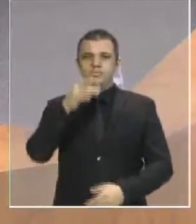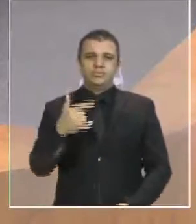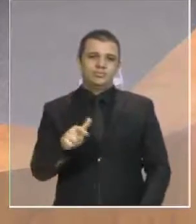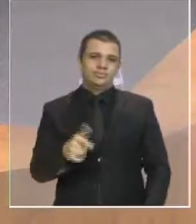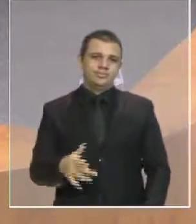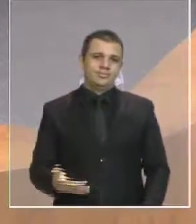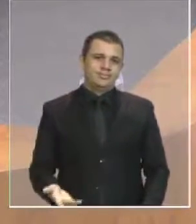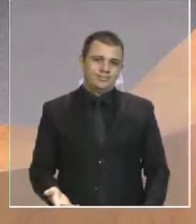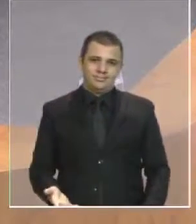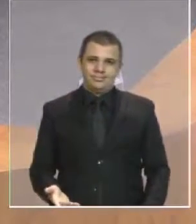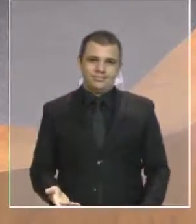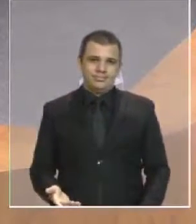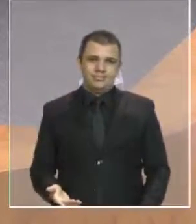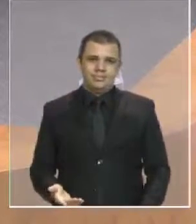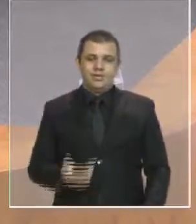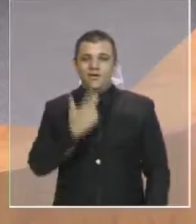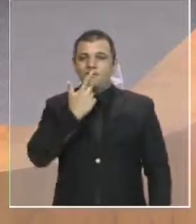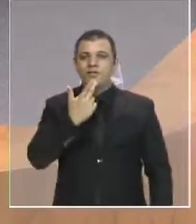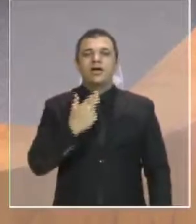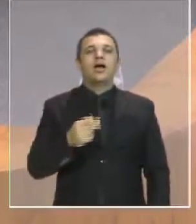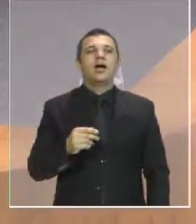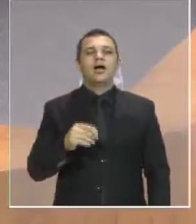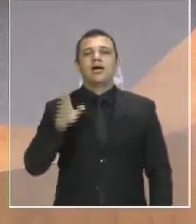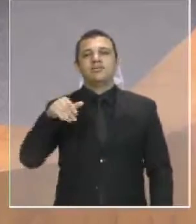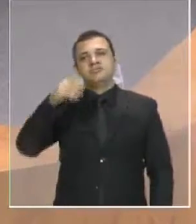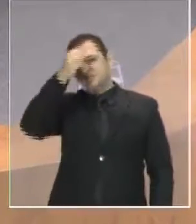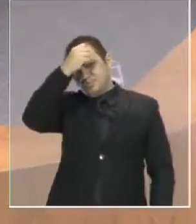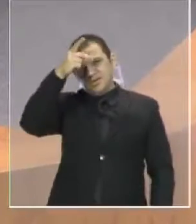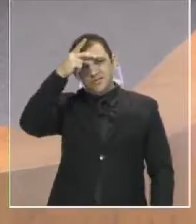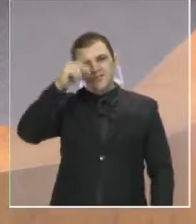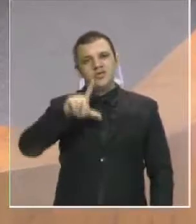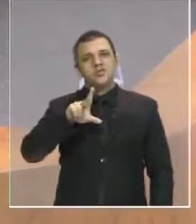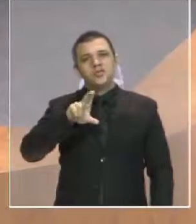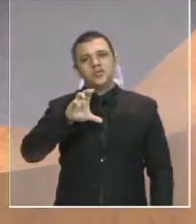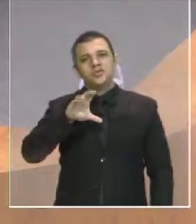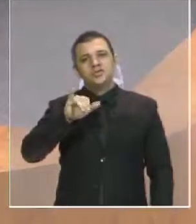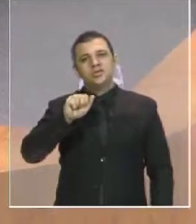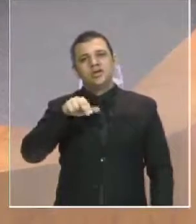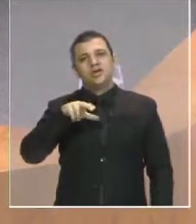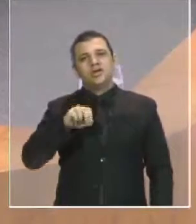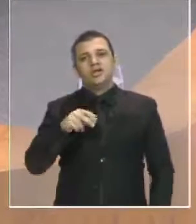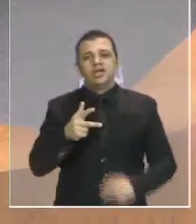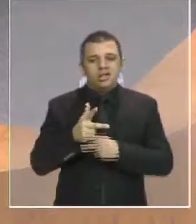Falar aqui que o prefeito Luciano Leitor faz esquema,